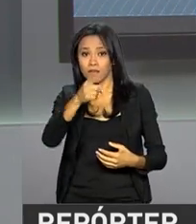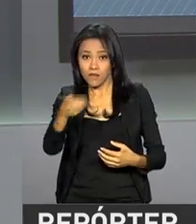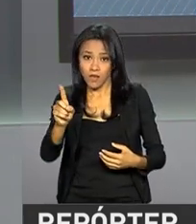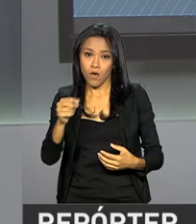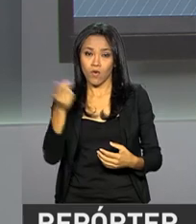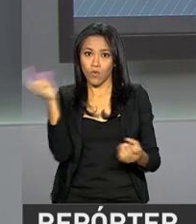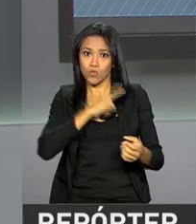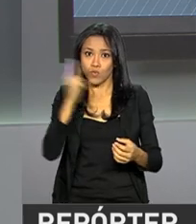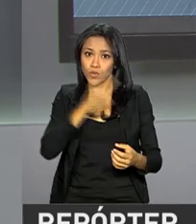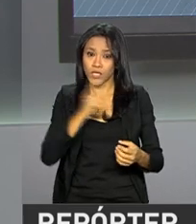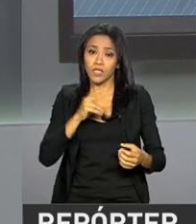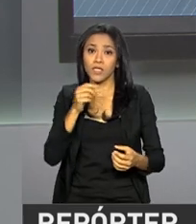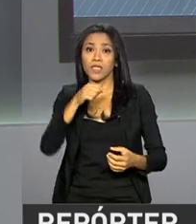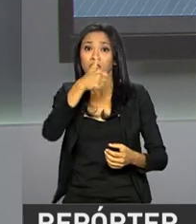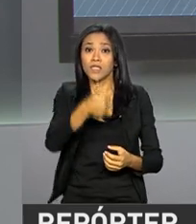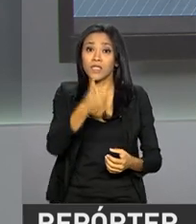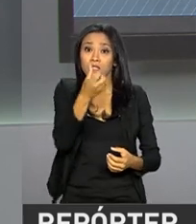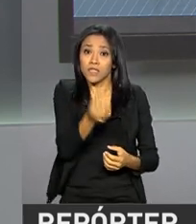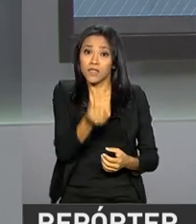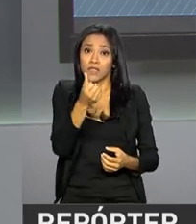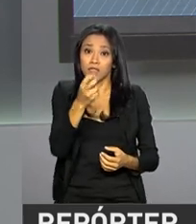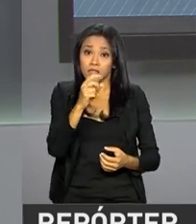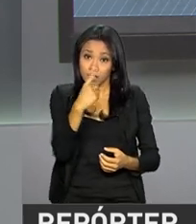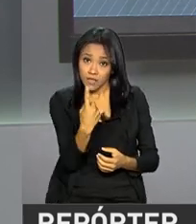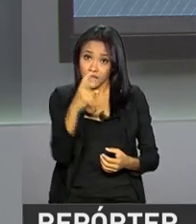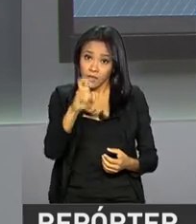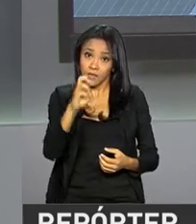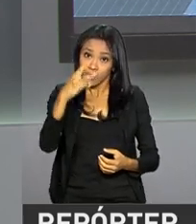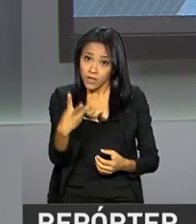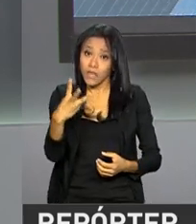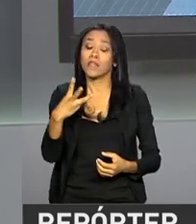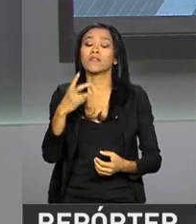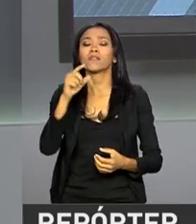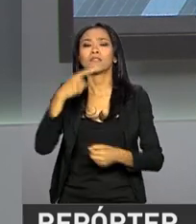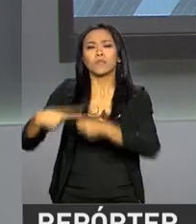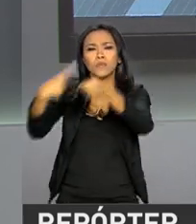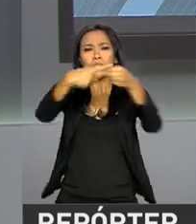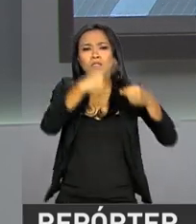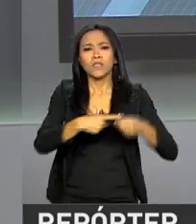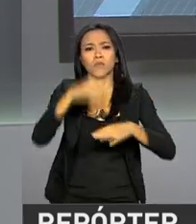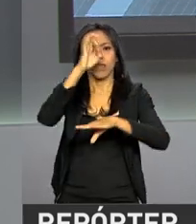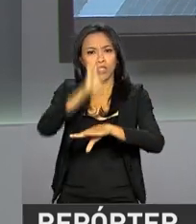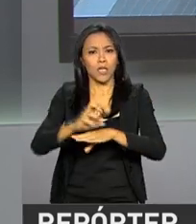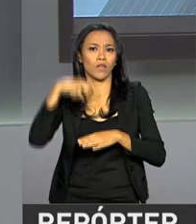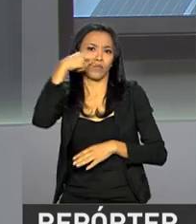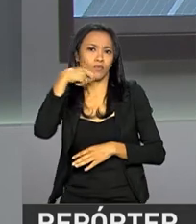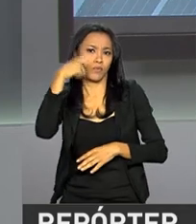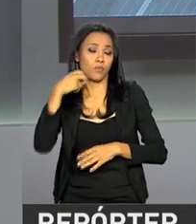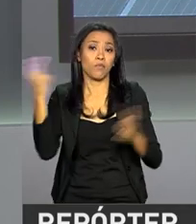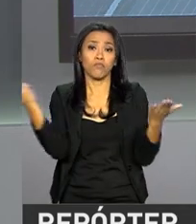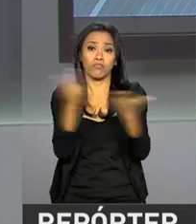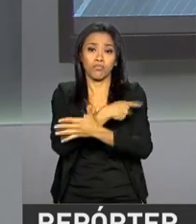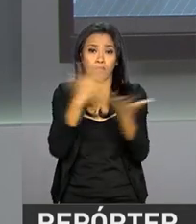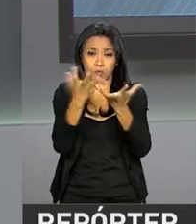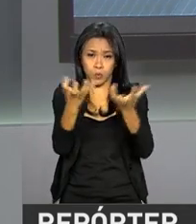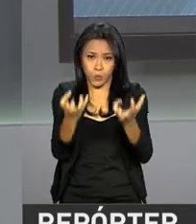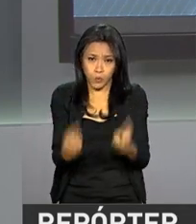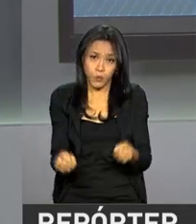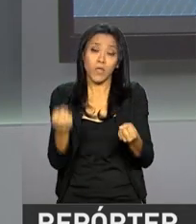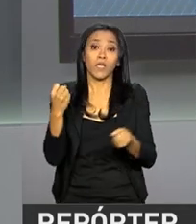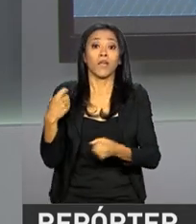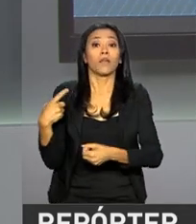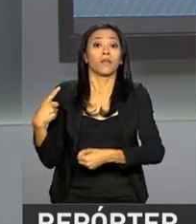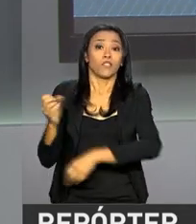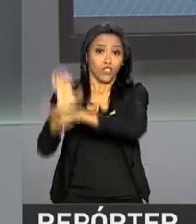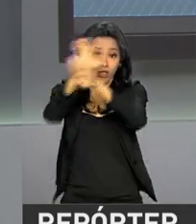153 municípios do rio grande do norte por causa da seca com a medida estados e municípios podem solicitar recursos